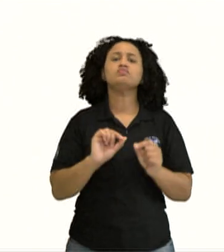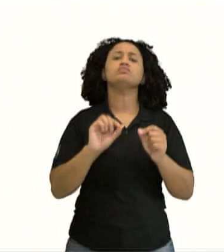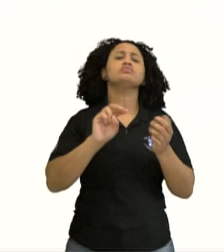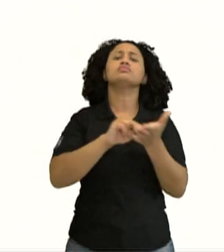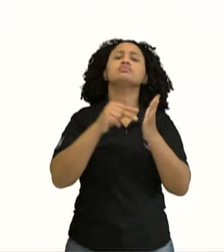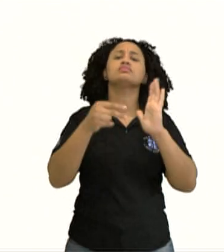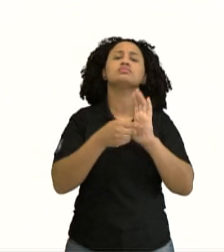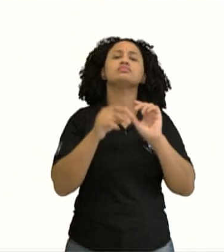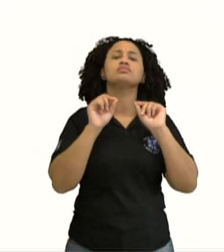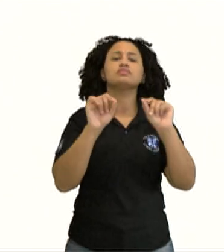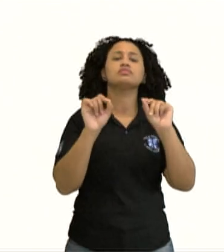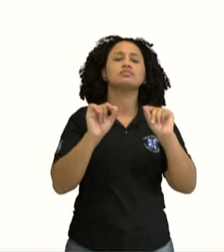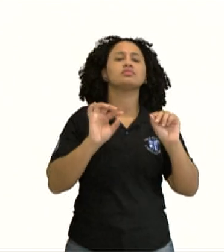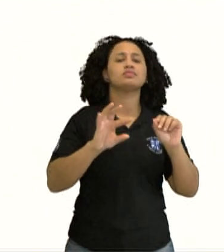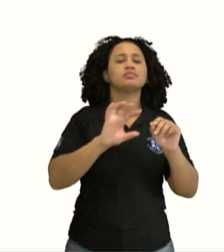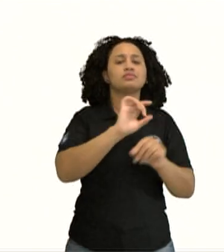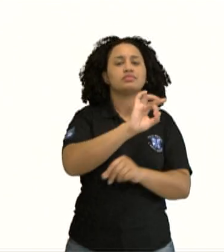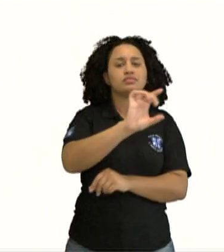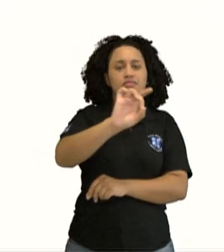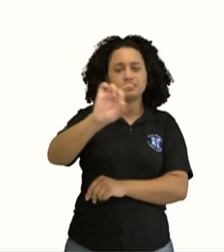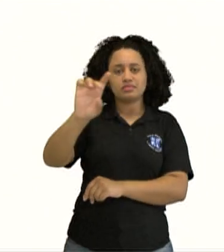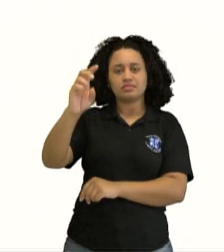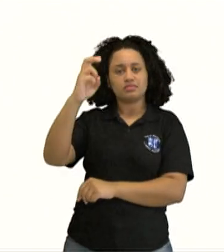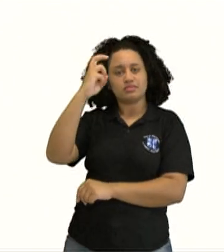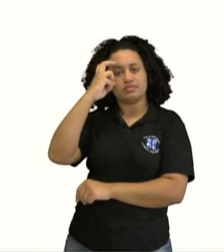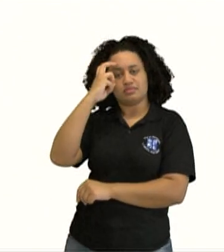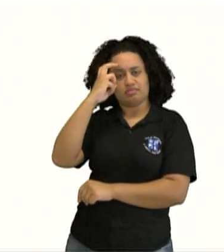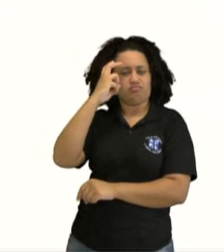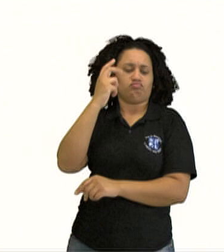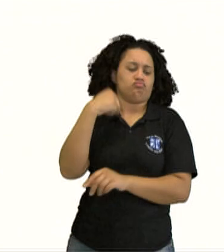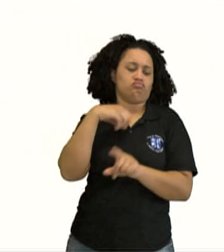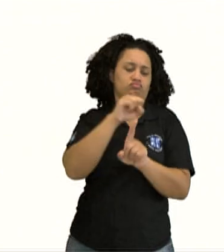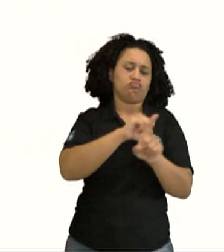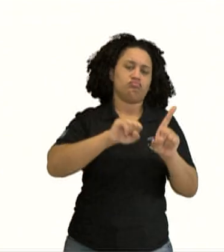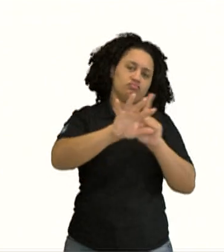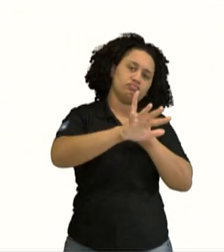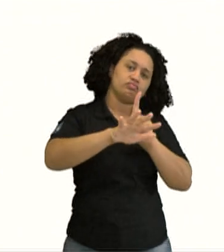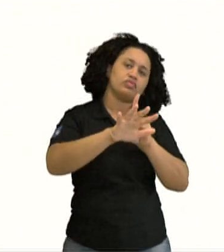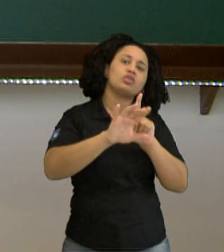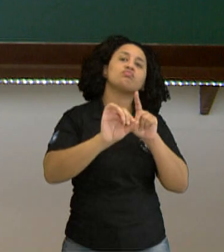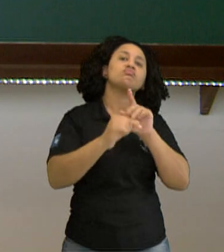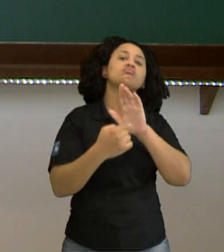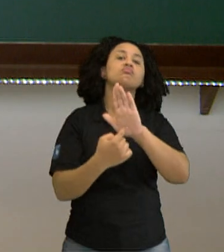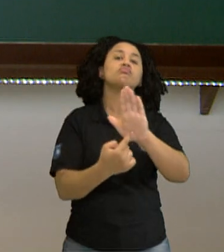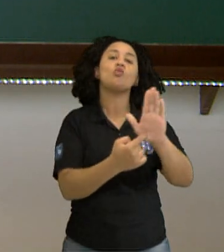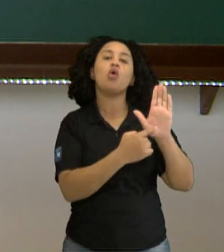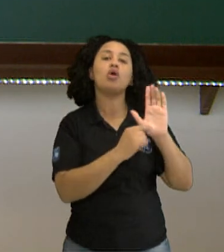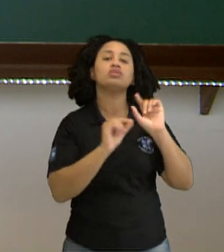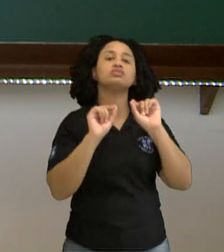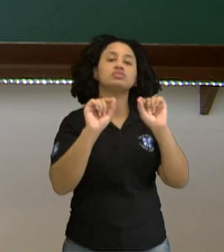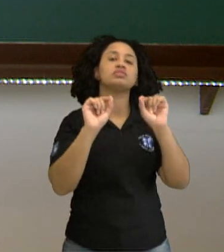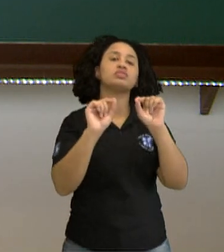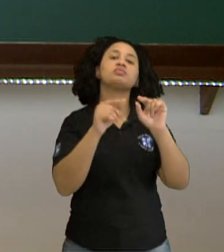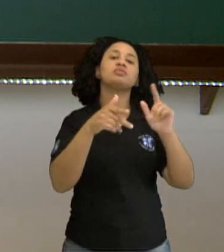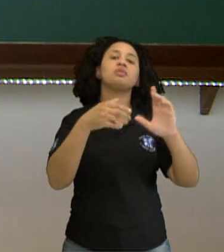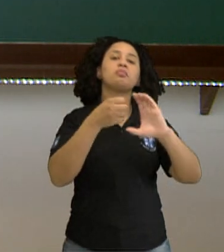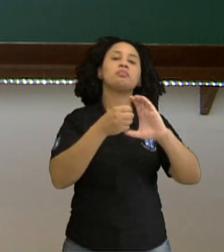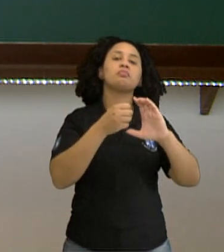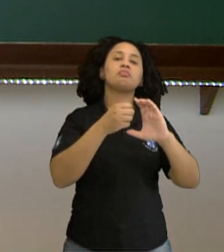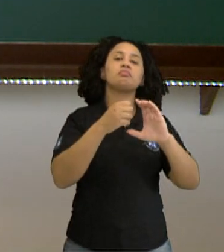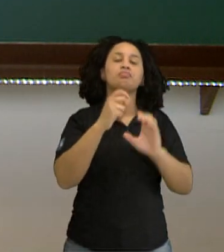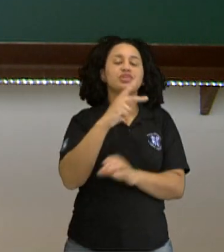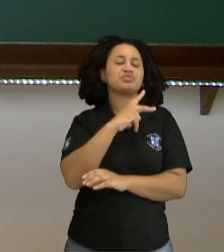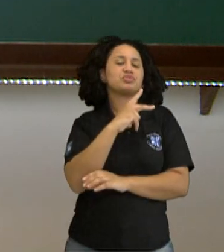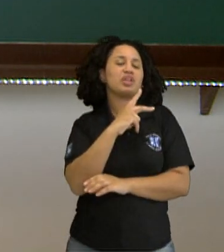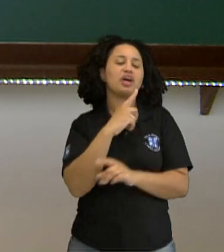toda cultura, cada cultura, de qualquer parte de uma sociedade, ela representa uma totalidade muito particular, porque ela